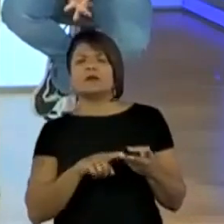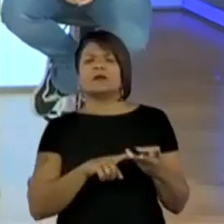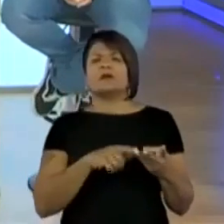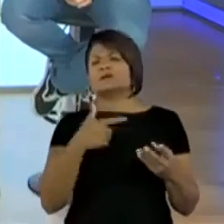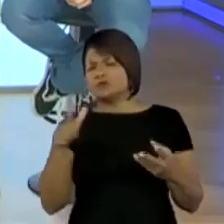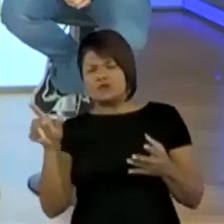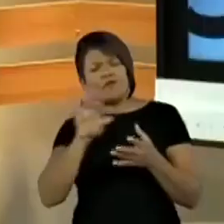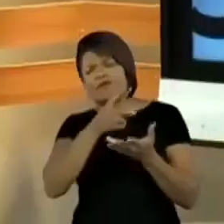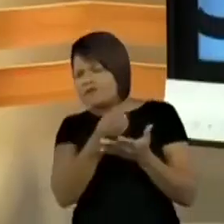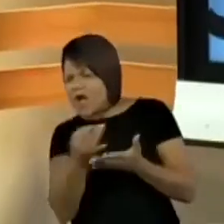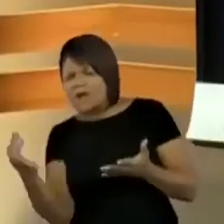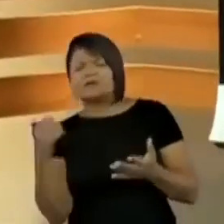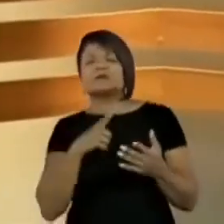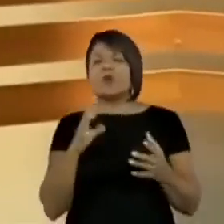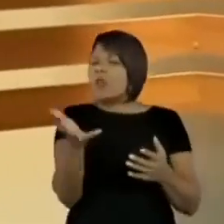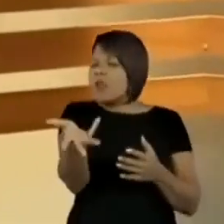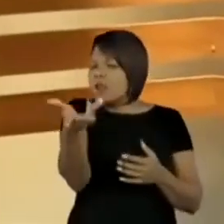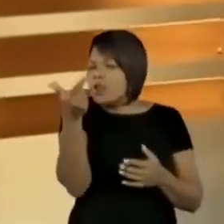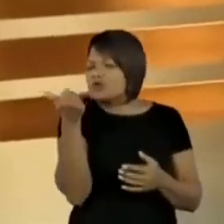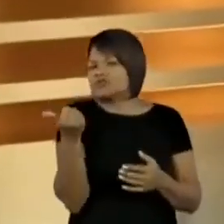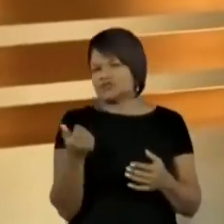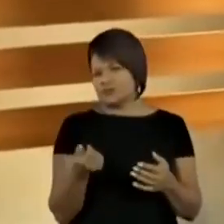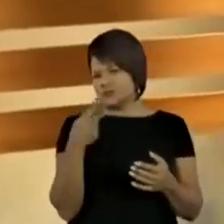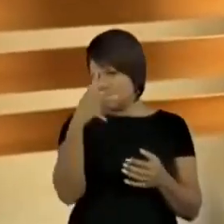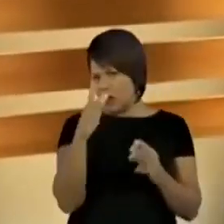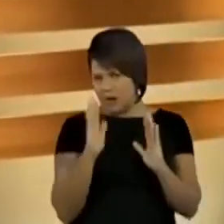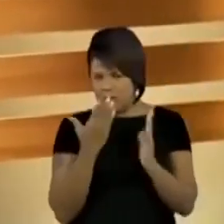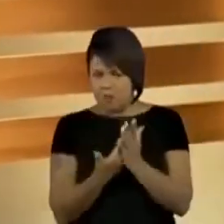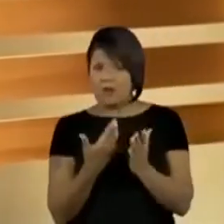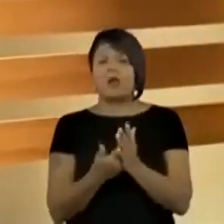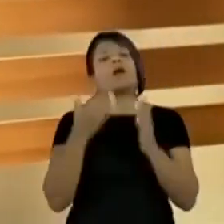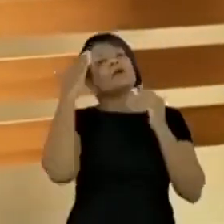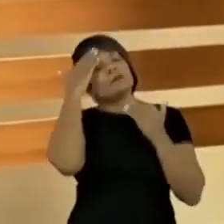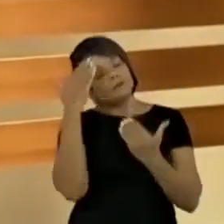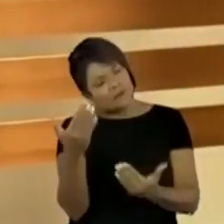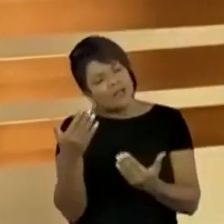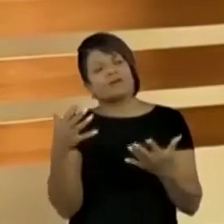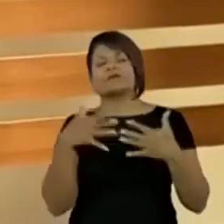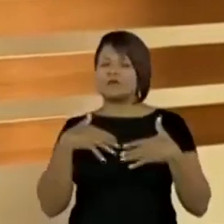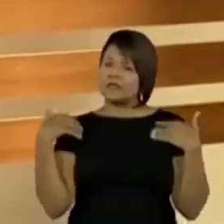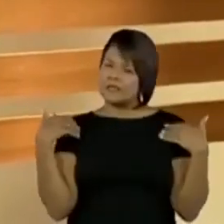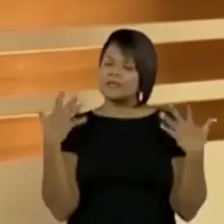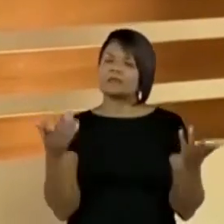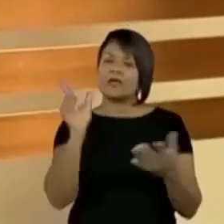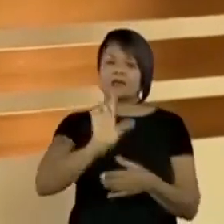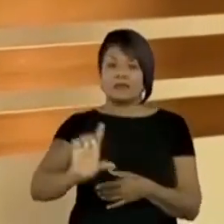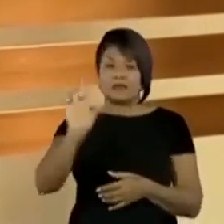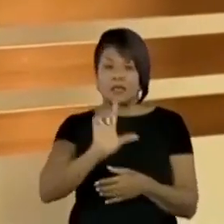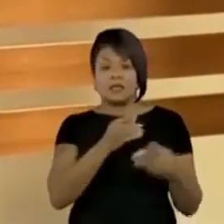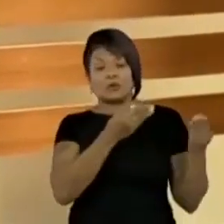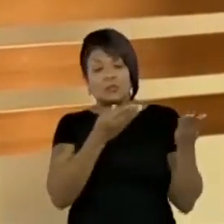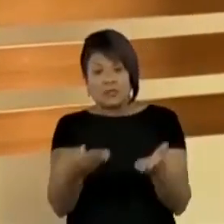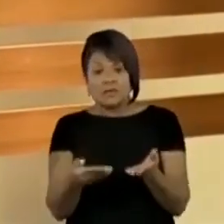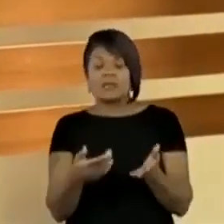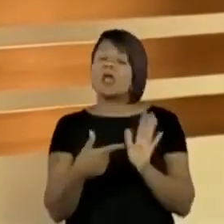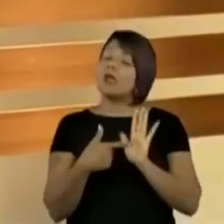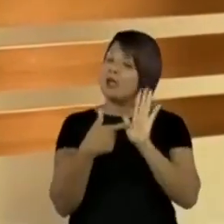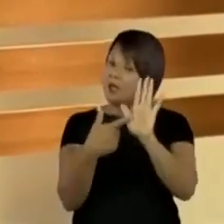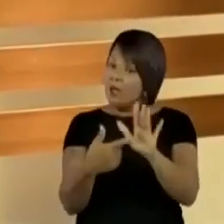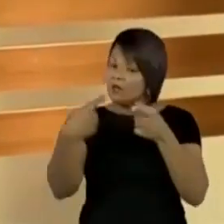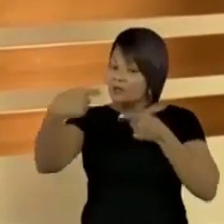excelente aula. Que bom, fico feliz, porque, querendo ou não, a gente trazer a literatura para o quarto ano é um desafio para nós, professores,